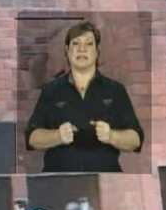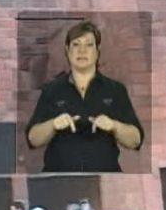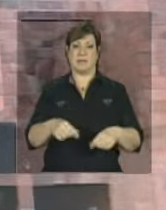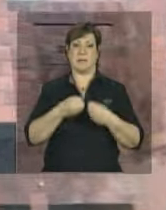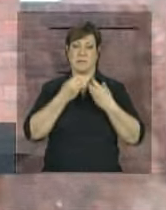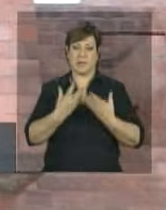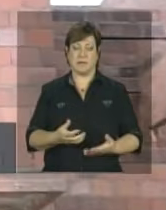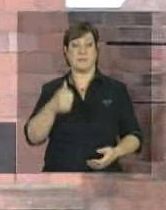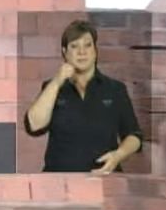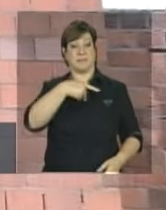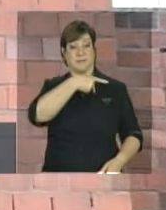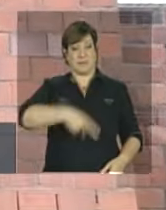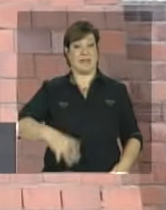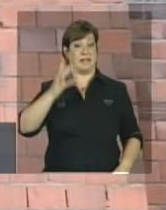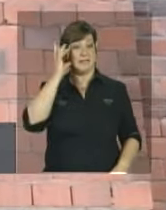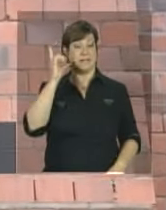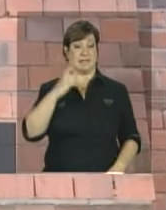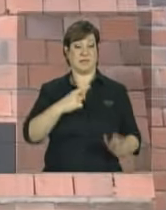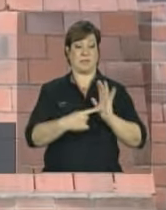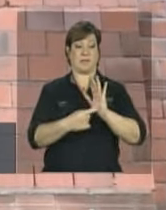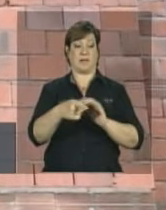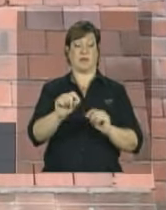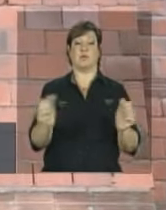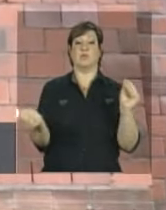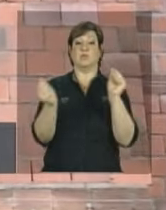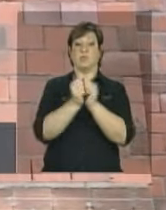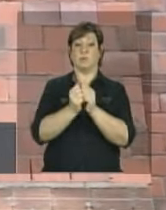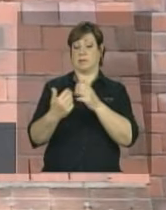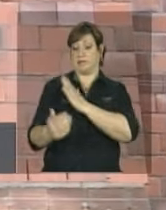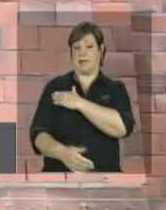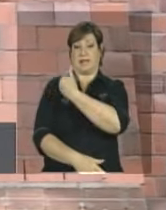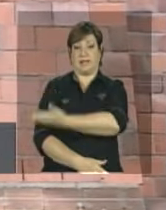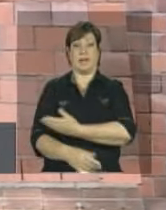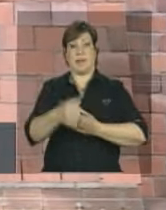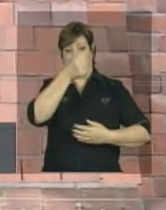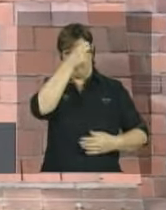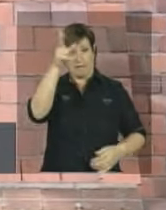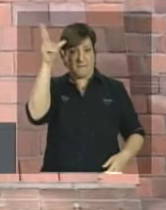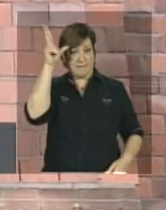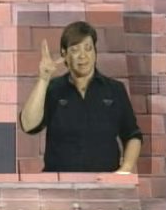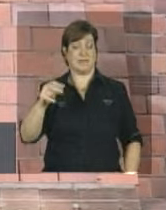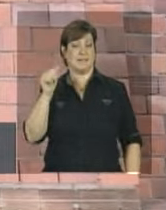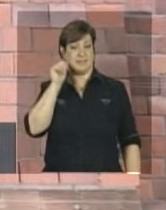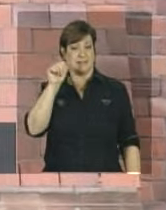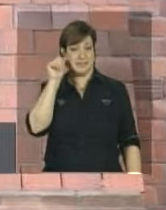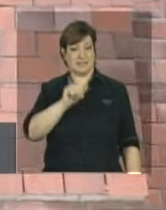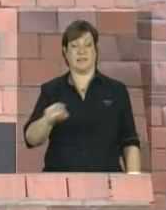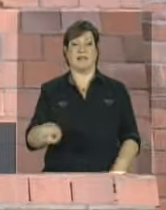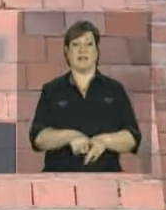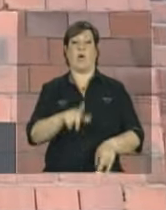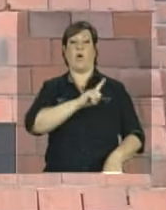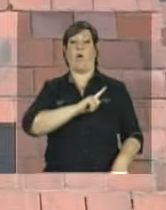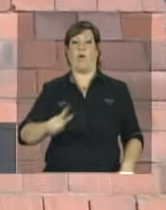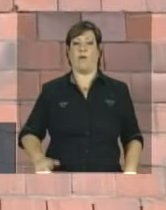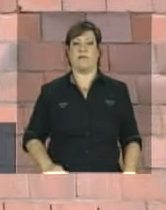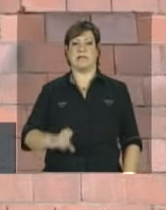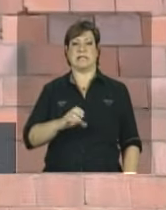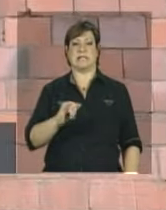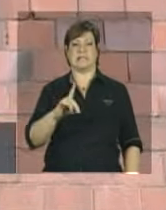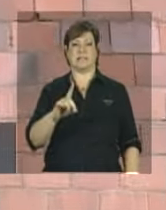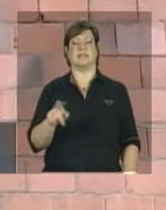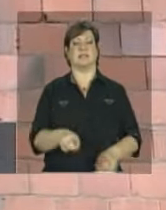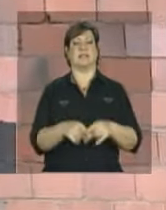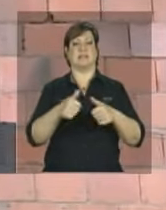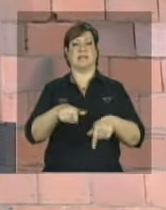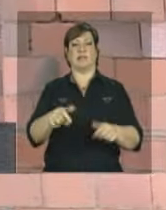a imagem da presidenta ao lado da prefeita. O governador do Ceará, também Cid Gomes, está